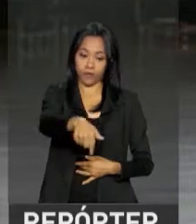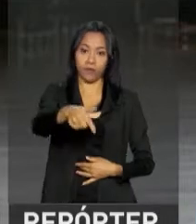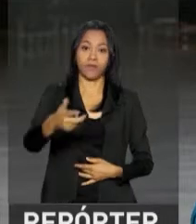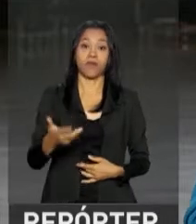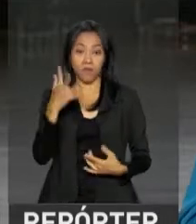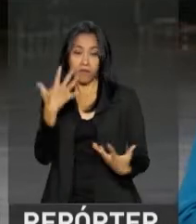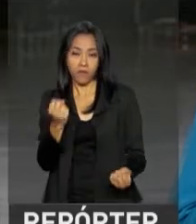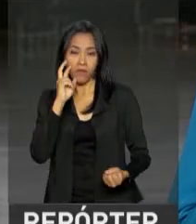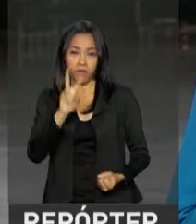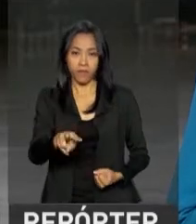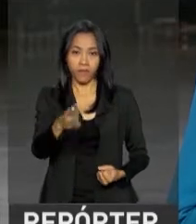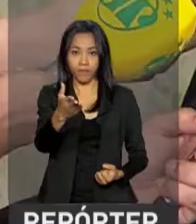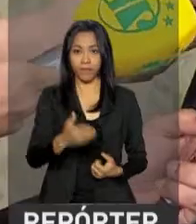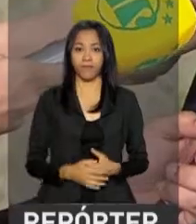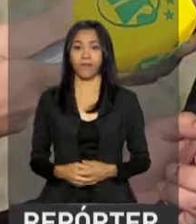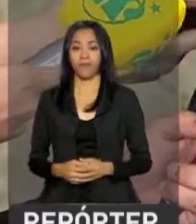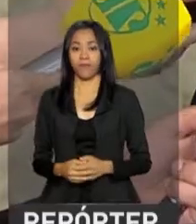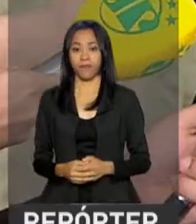Planalto. Vamos ver.